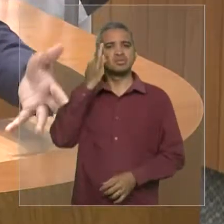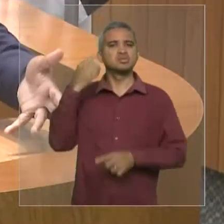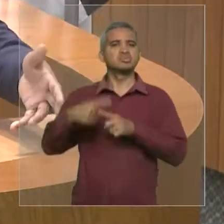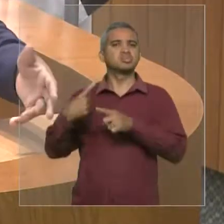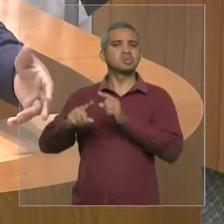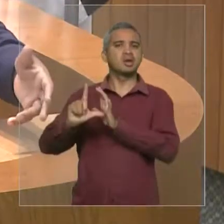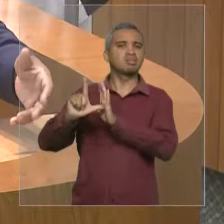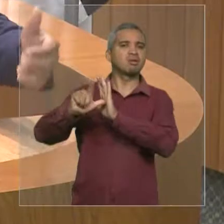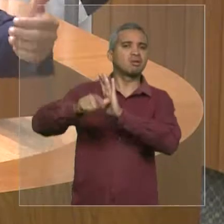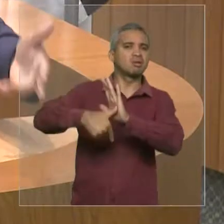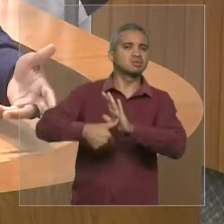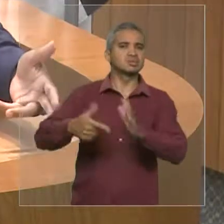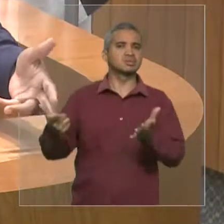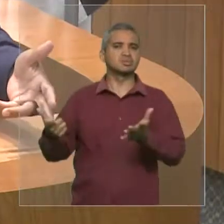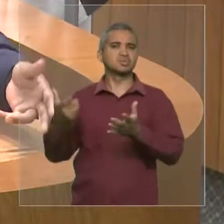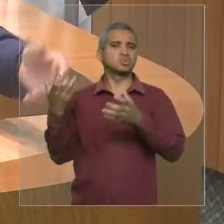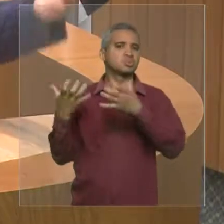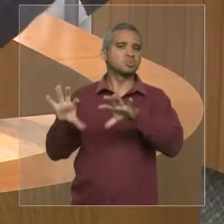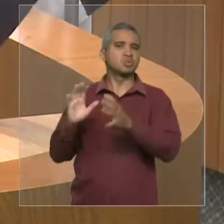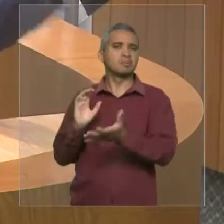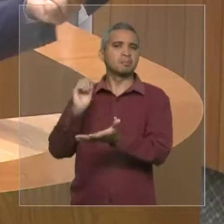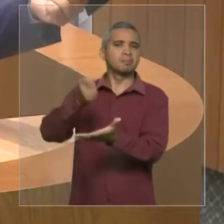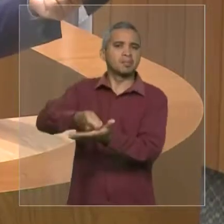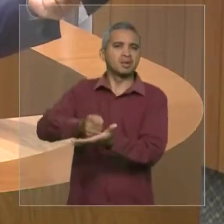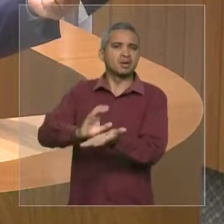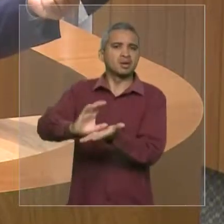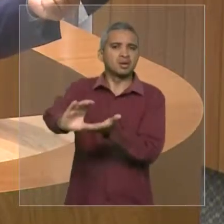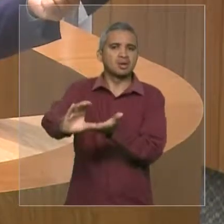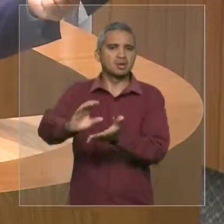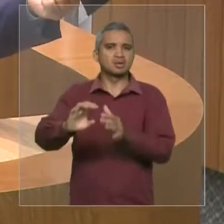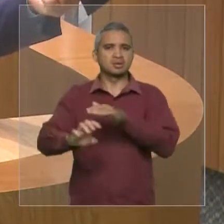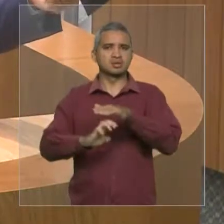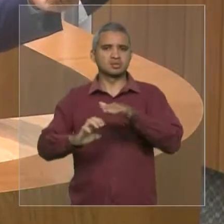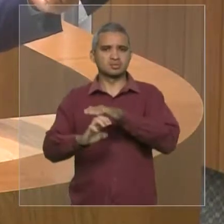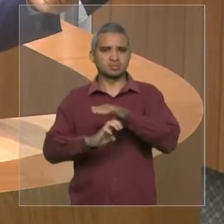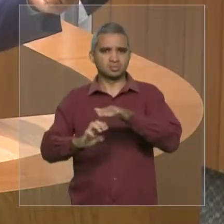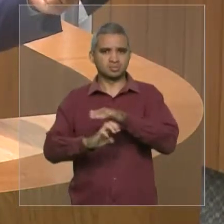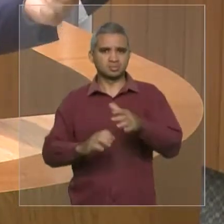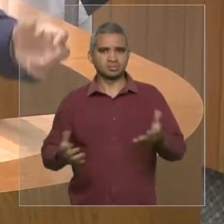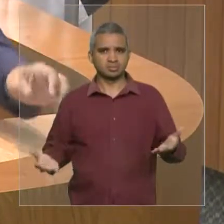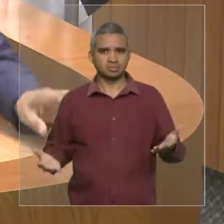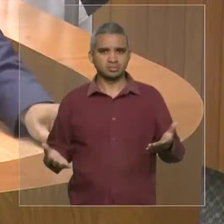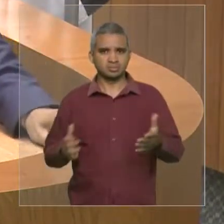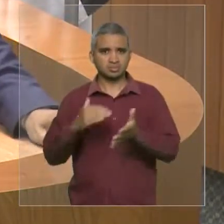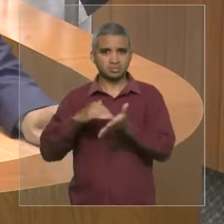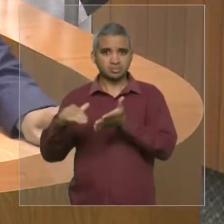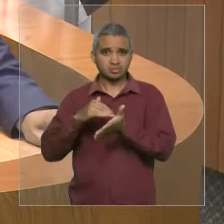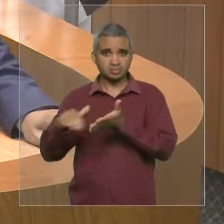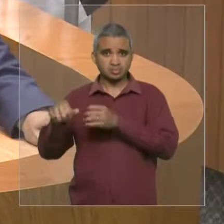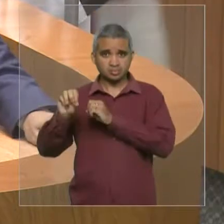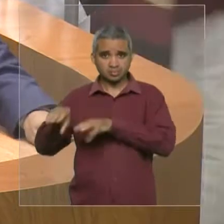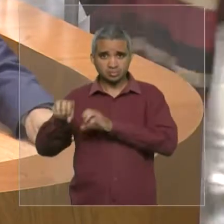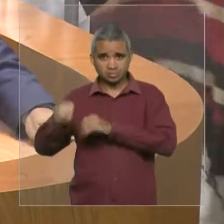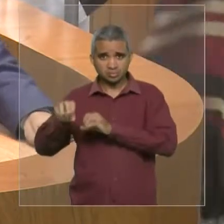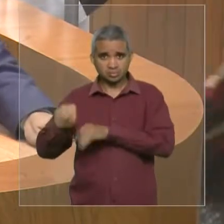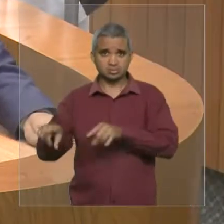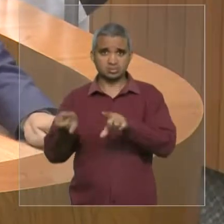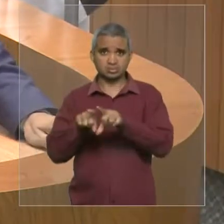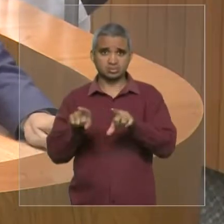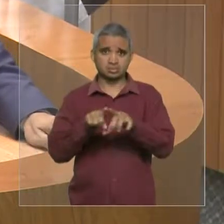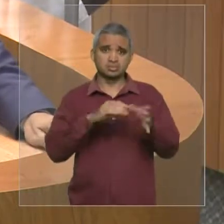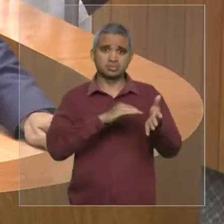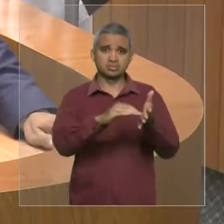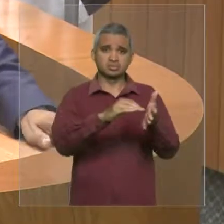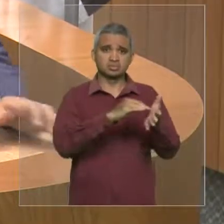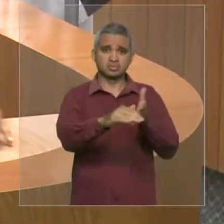as terceirizadas que prestam serviço? Tanto na Secretaria de Educação do Estado, como na Secretaria